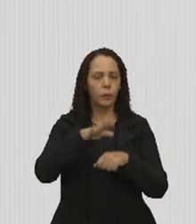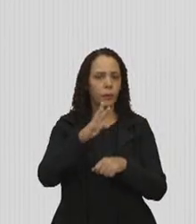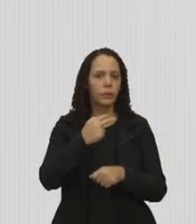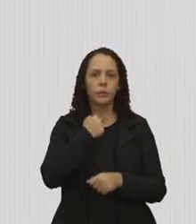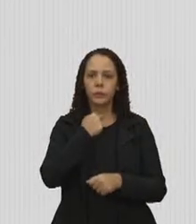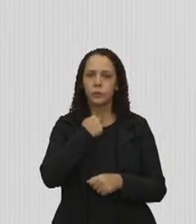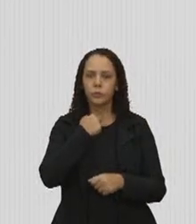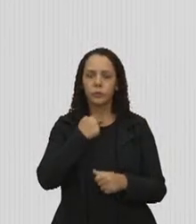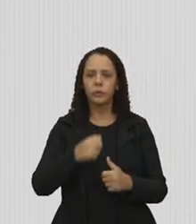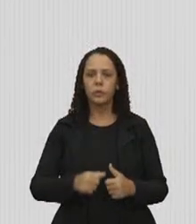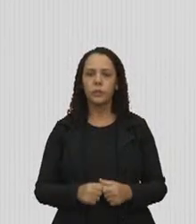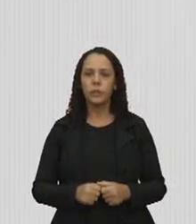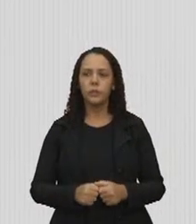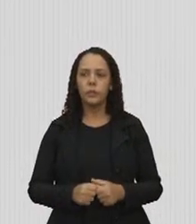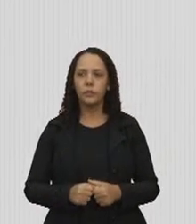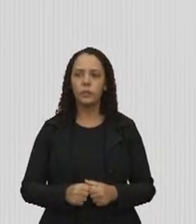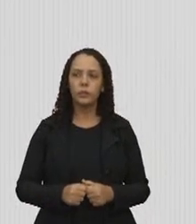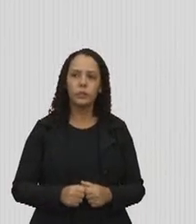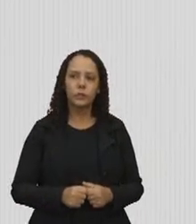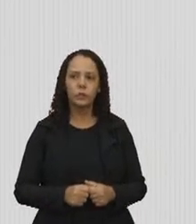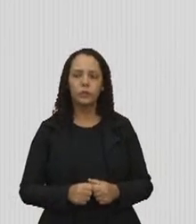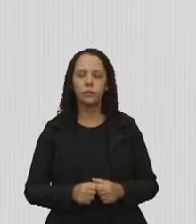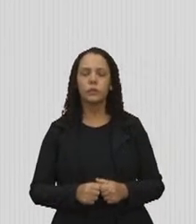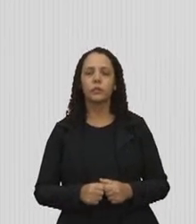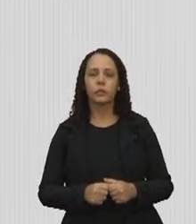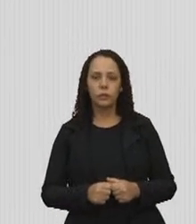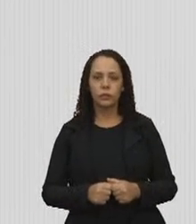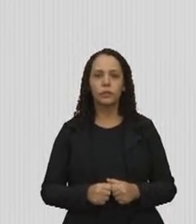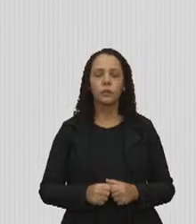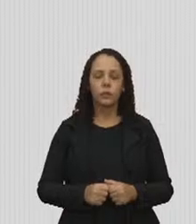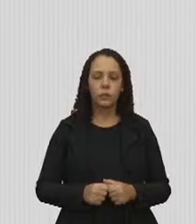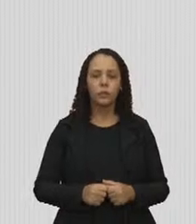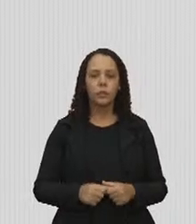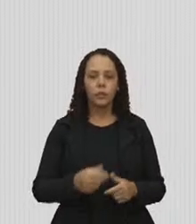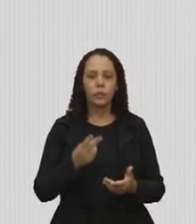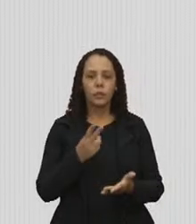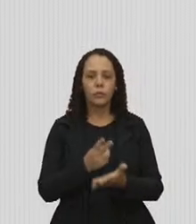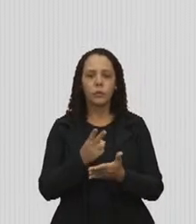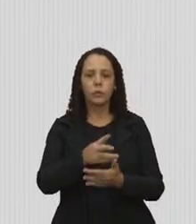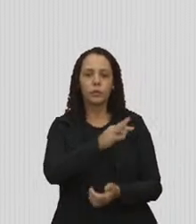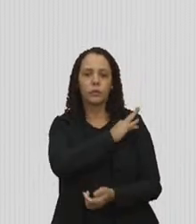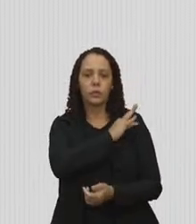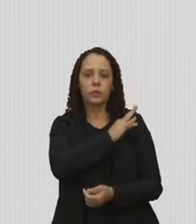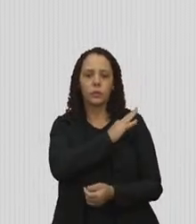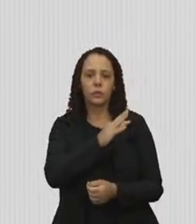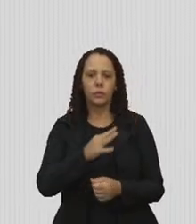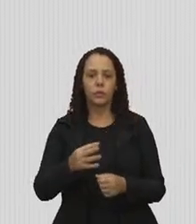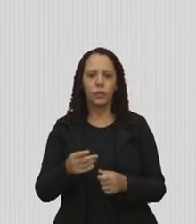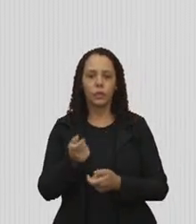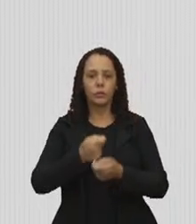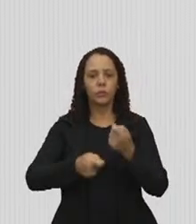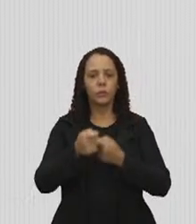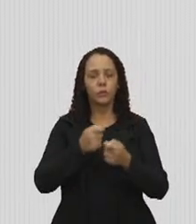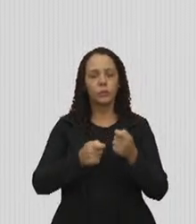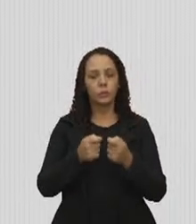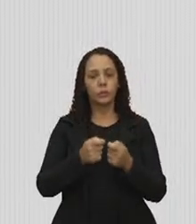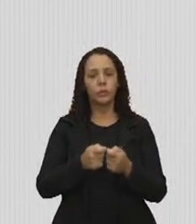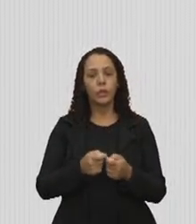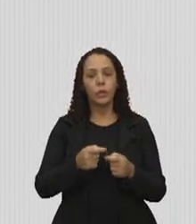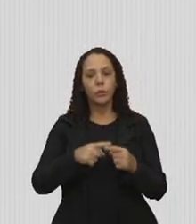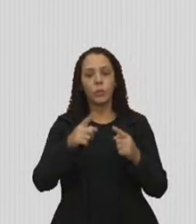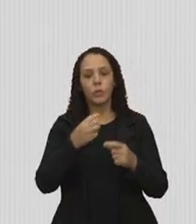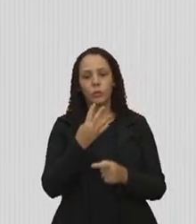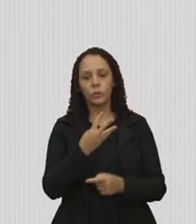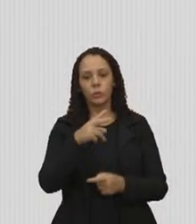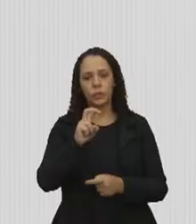que 70 docentes e 45 técnicos administrativos, apesar dos técnicos administrativos nós não temos os 45 necessários, devido